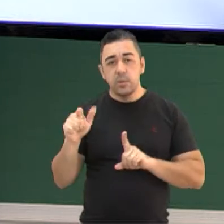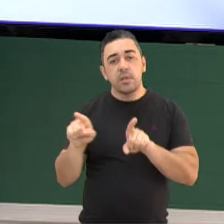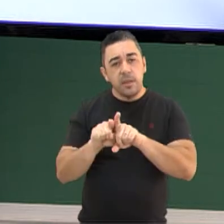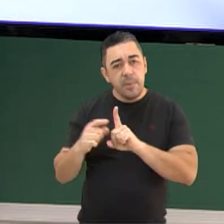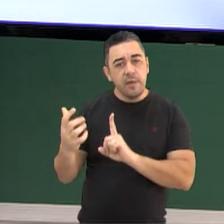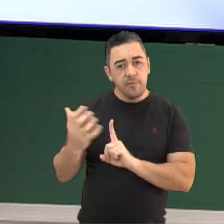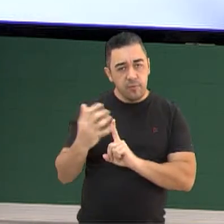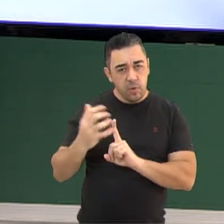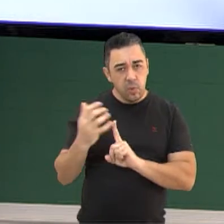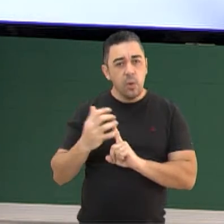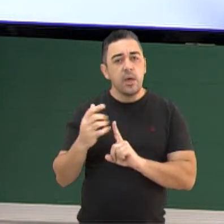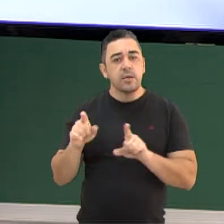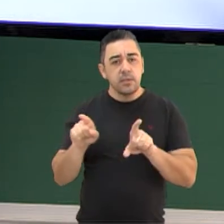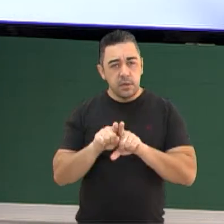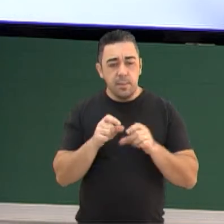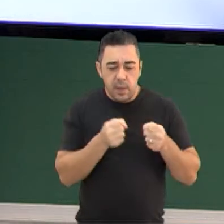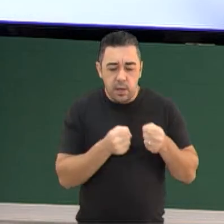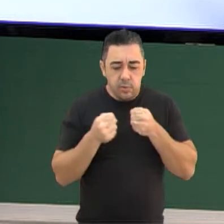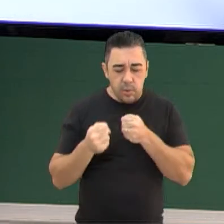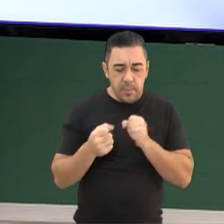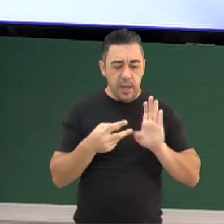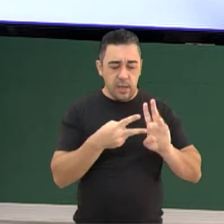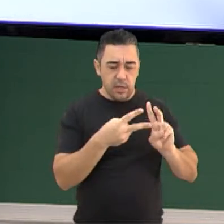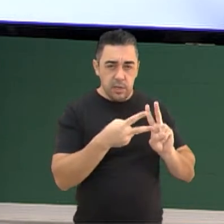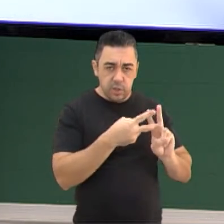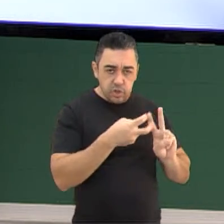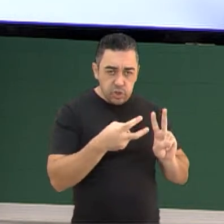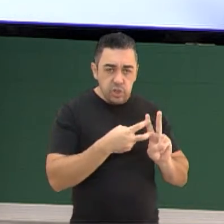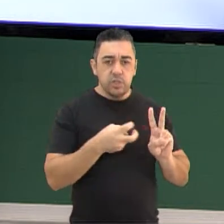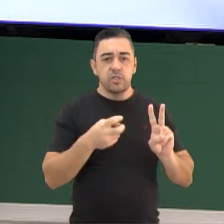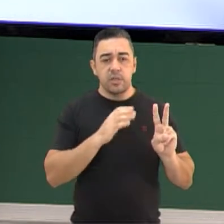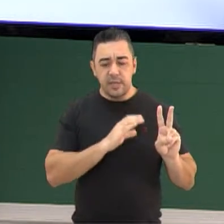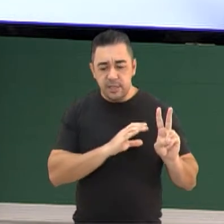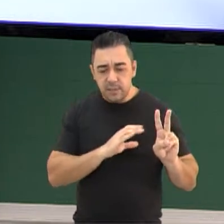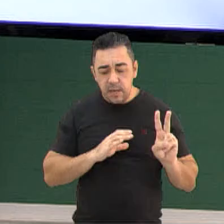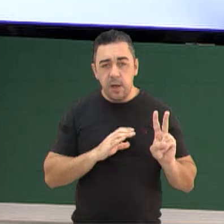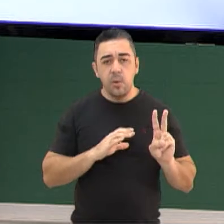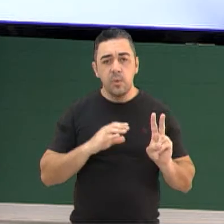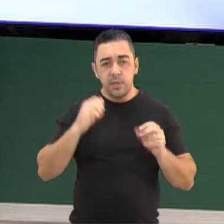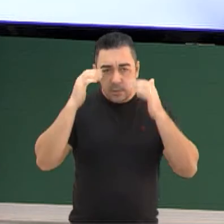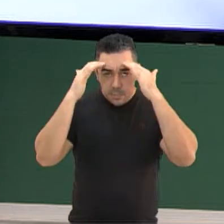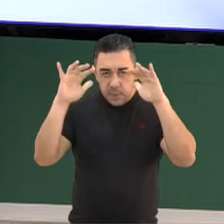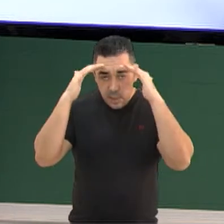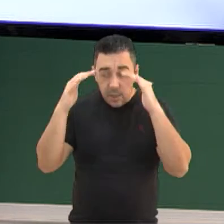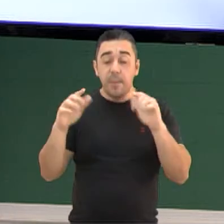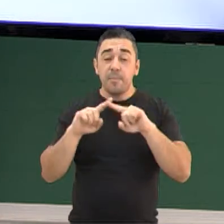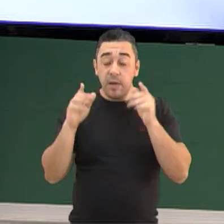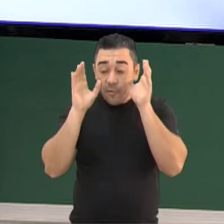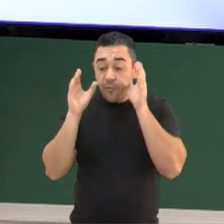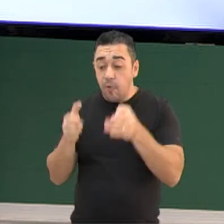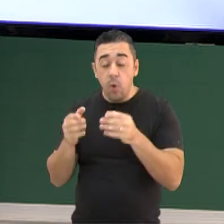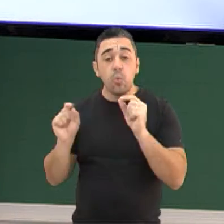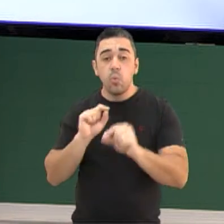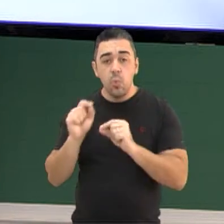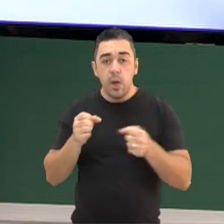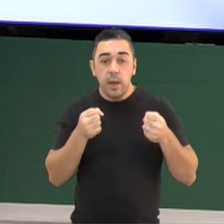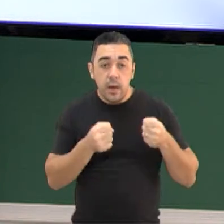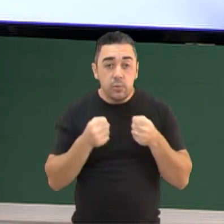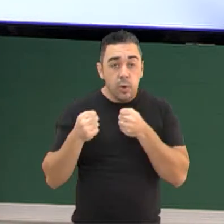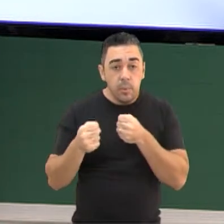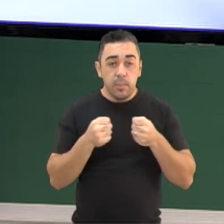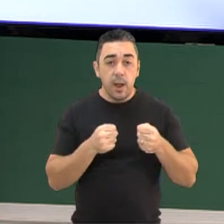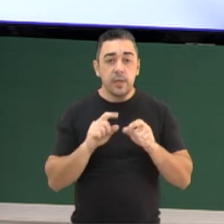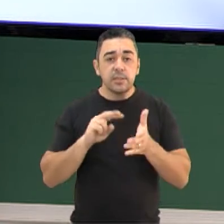influência do candomblé indígena, cristão e espírita, mas vamos focar no candomblé. E aí, ela representa